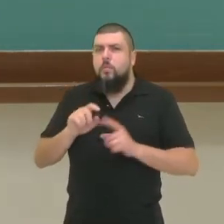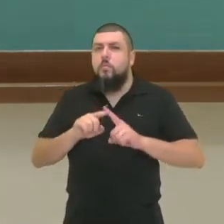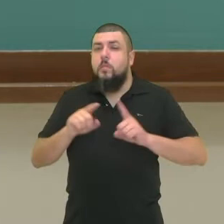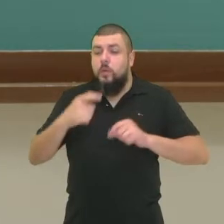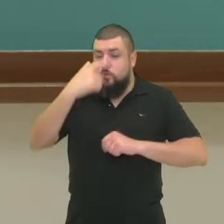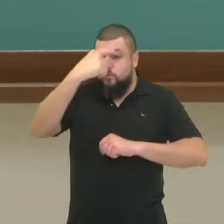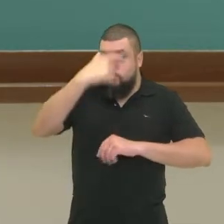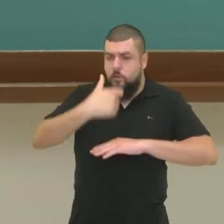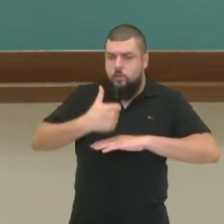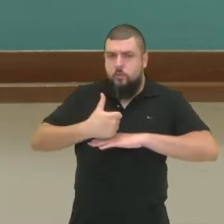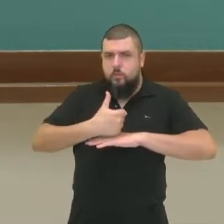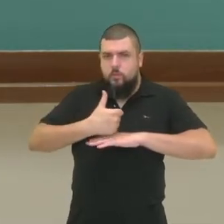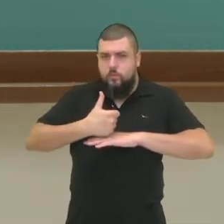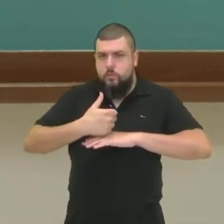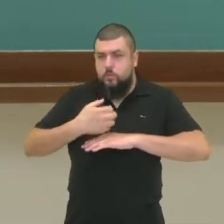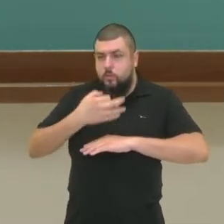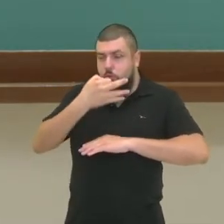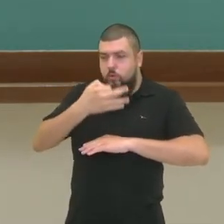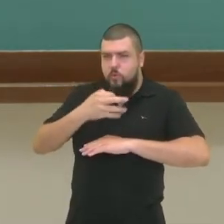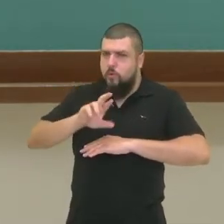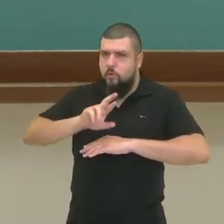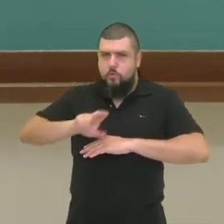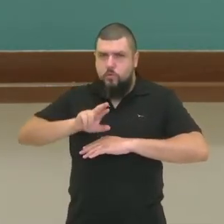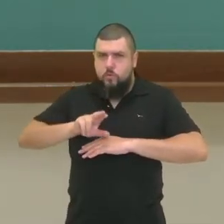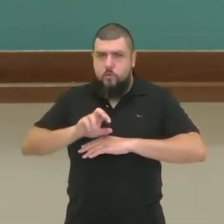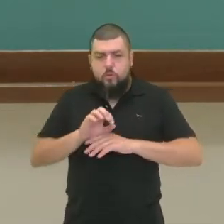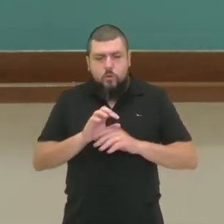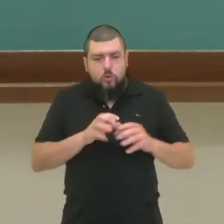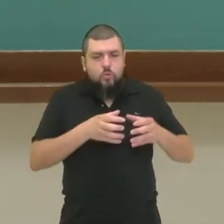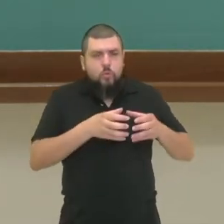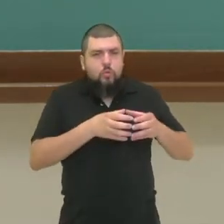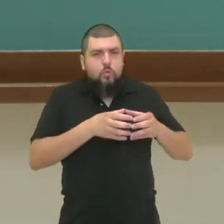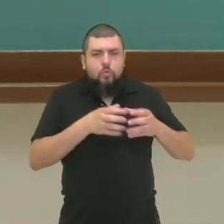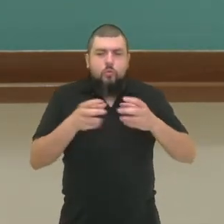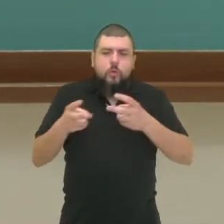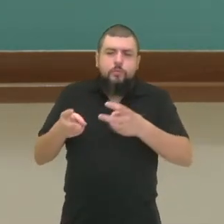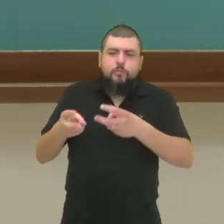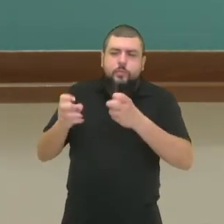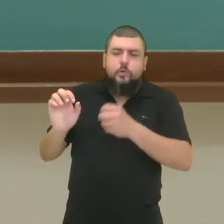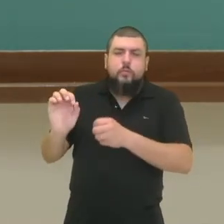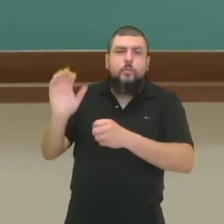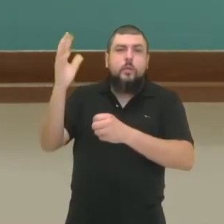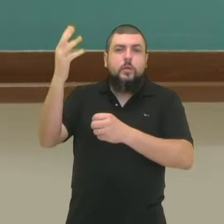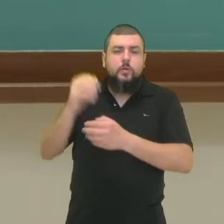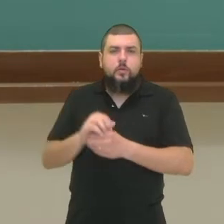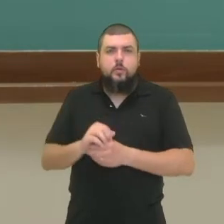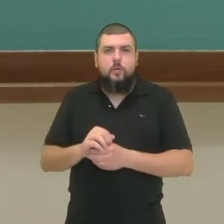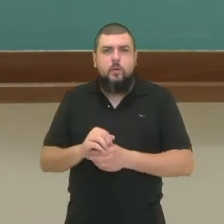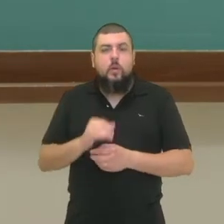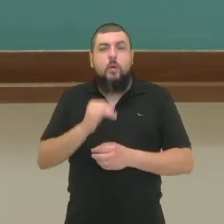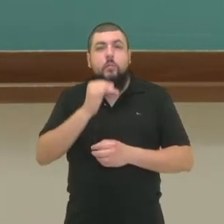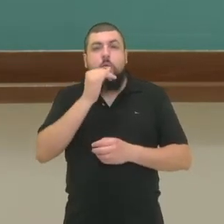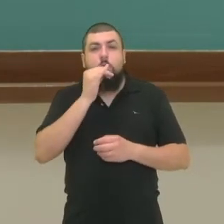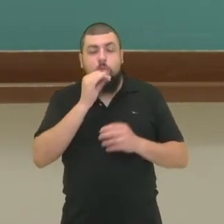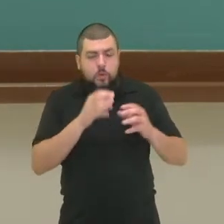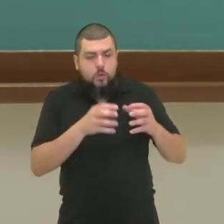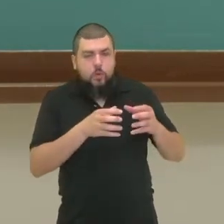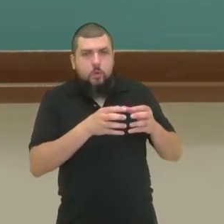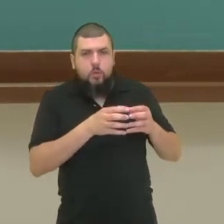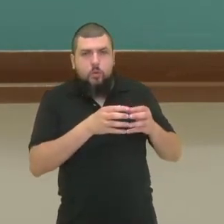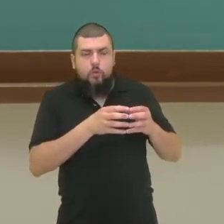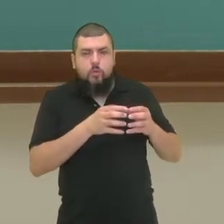a opinião de um grupo. E esse determinado grupo é representado, ó, no caso aqui, pelo O